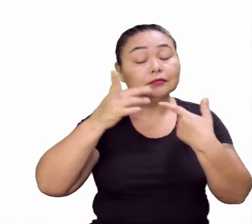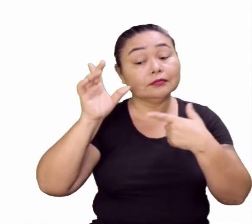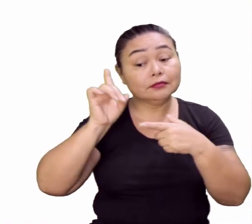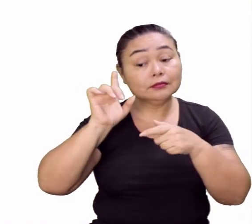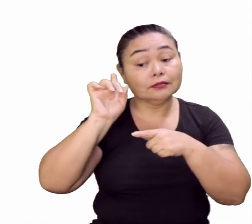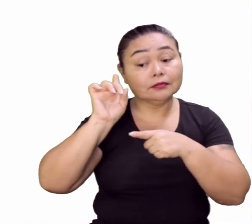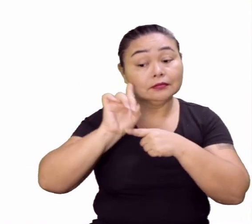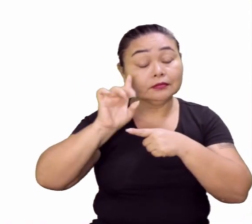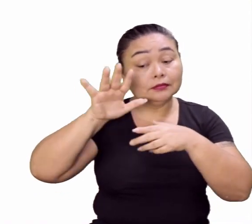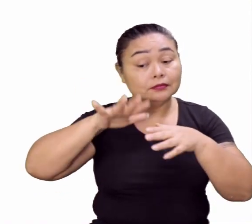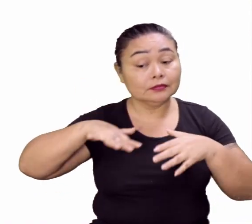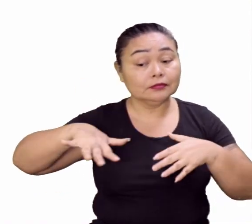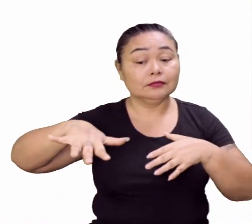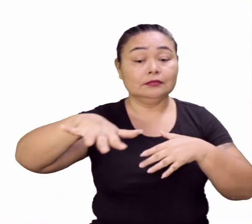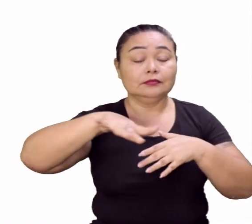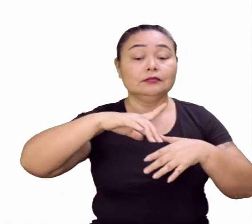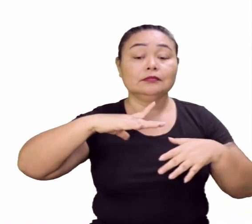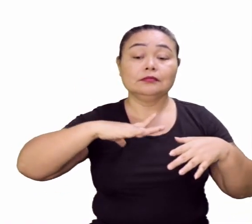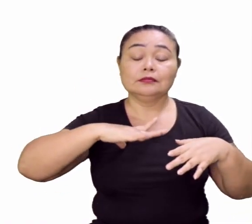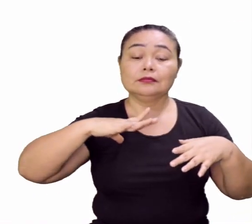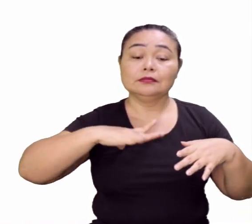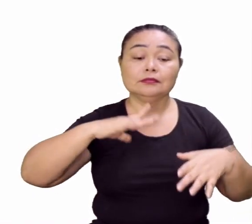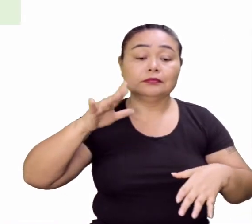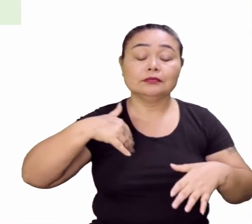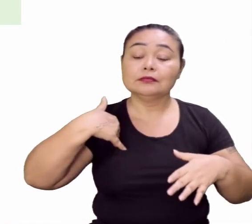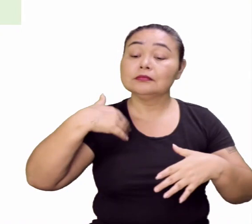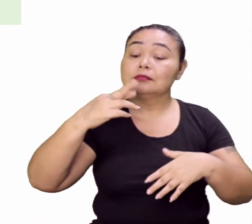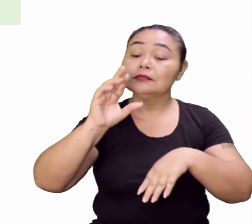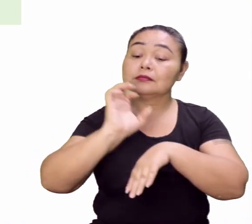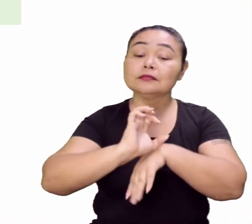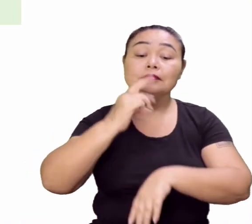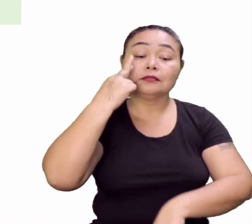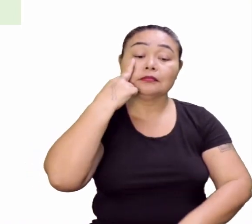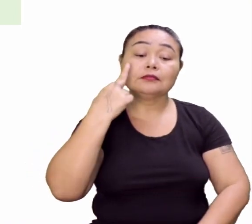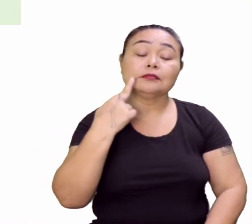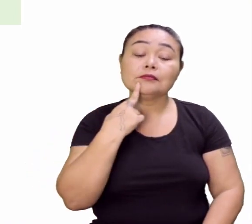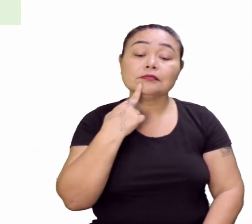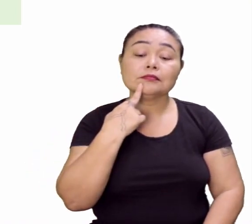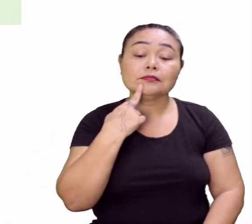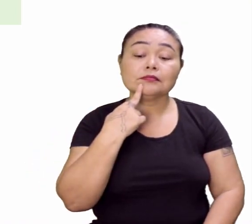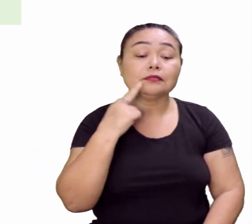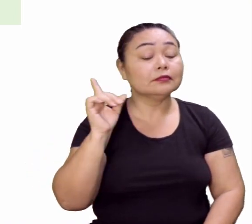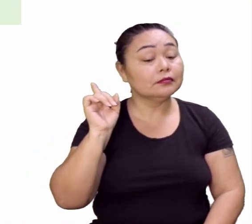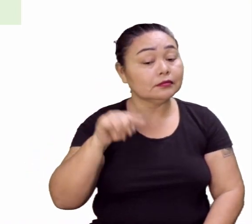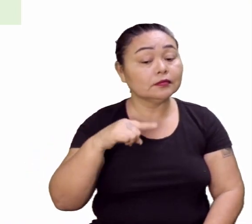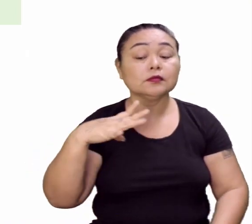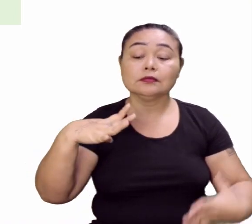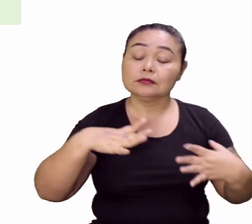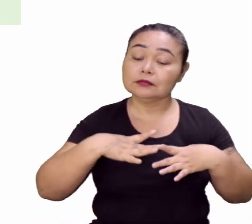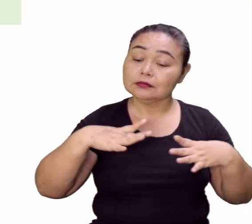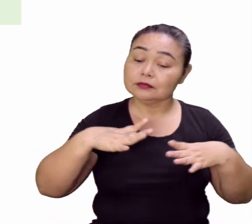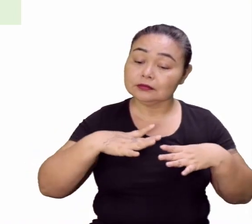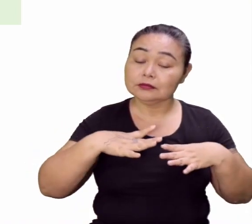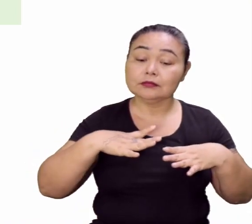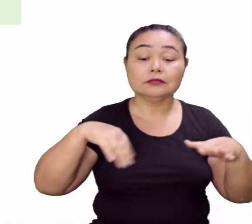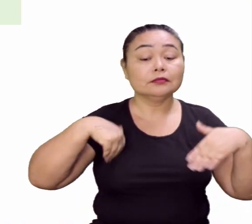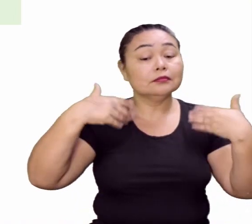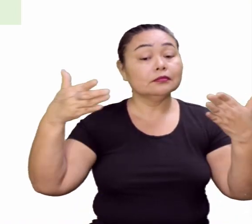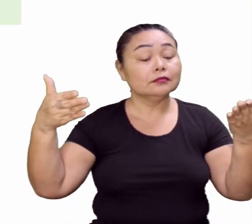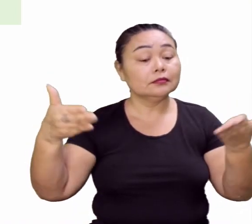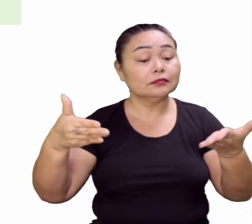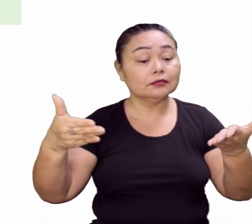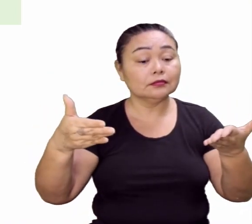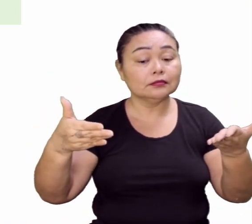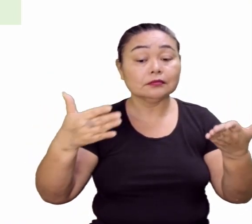né? Por exemplo, temos cidades em Rondônia que não são densas, mas são cidades. Agora,